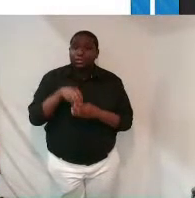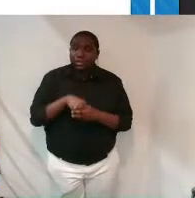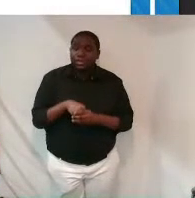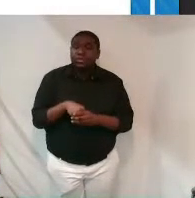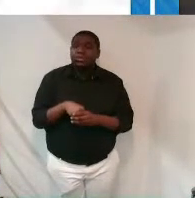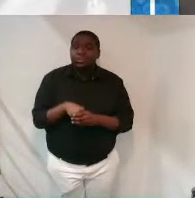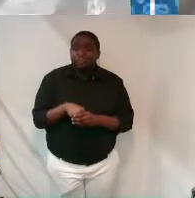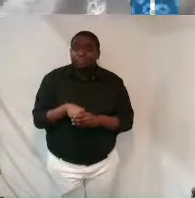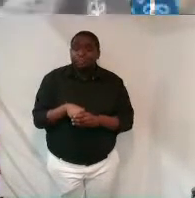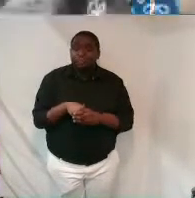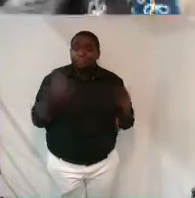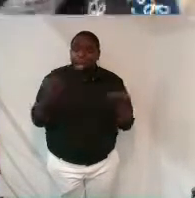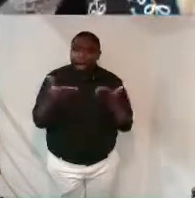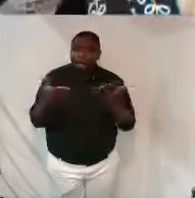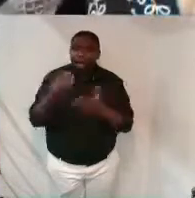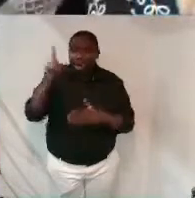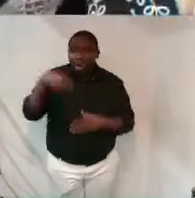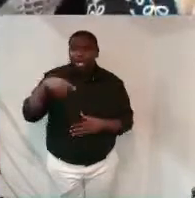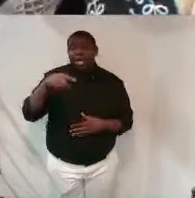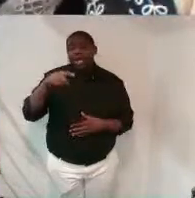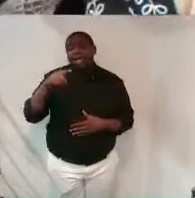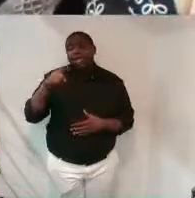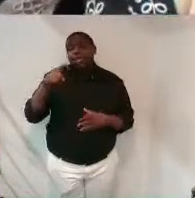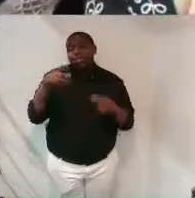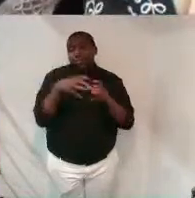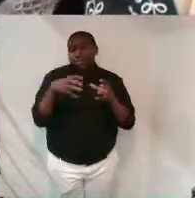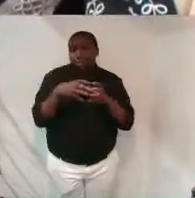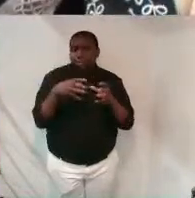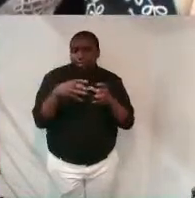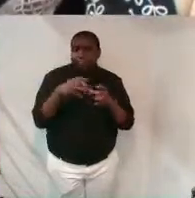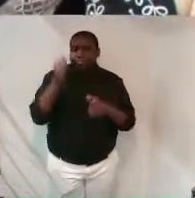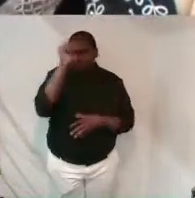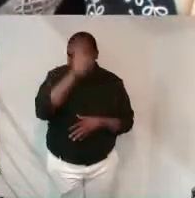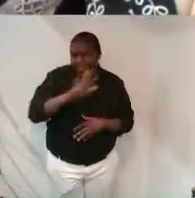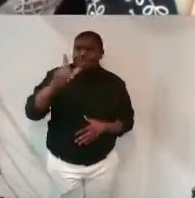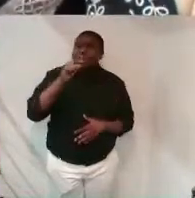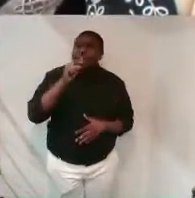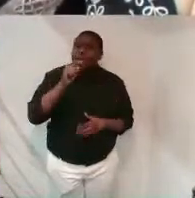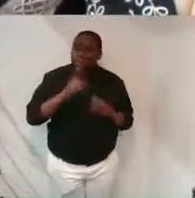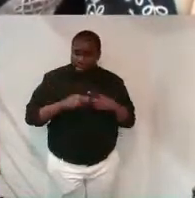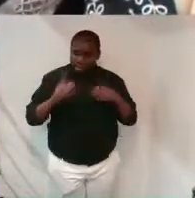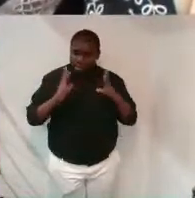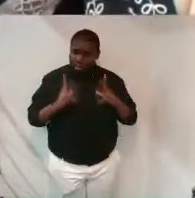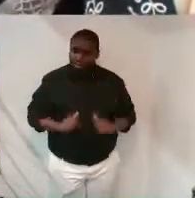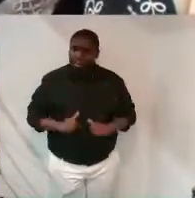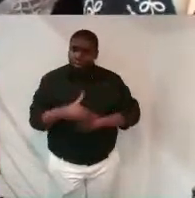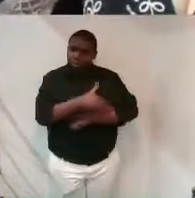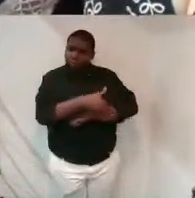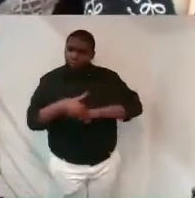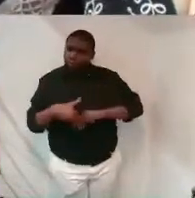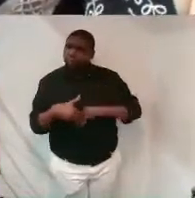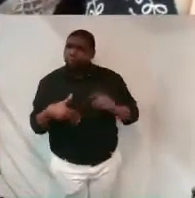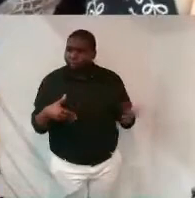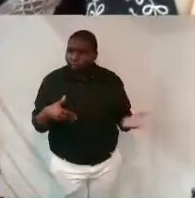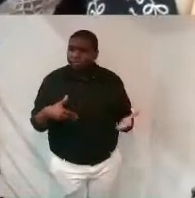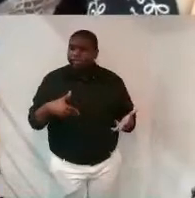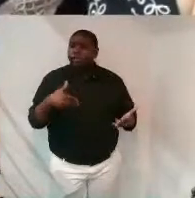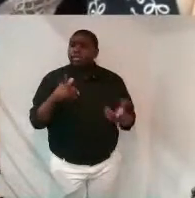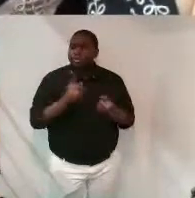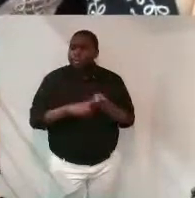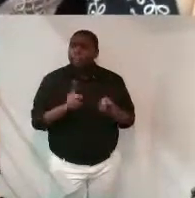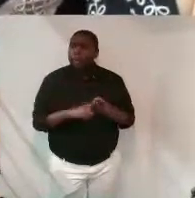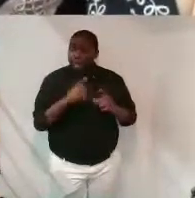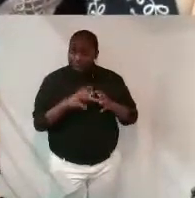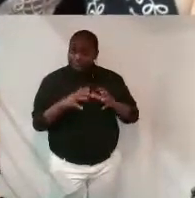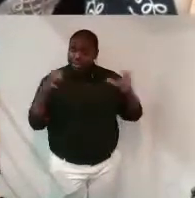que passou a ser agora Agência Nacional de Águas e Saneamento Básico, com a ampliação da sua competência,